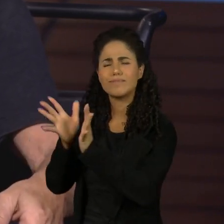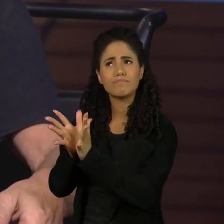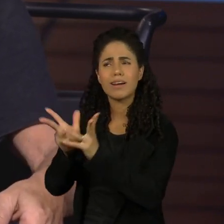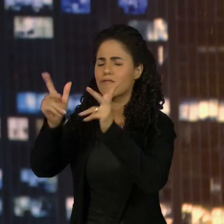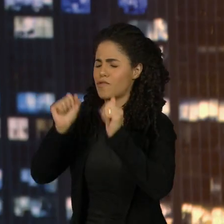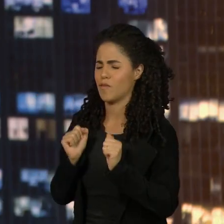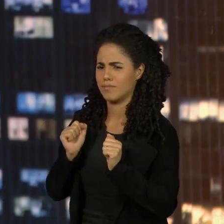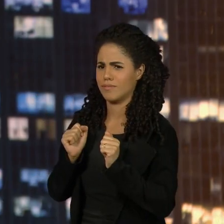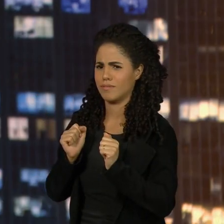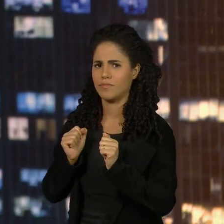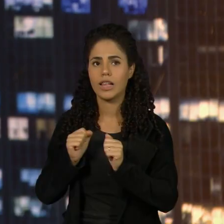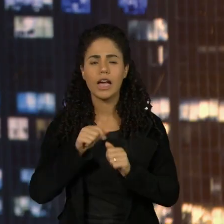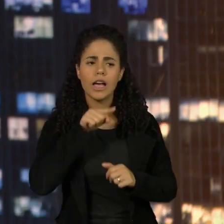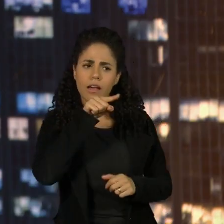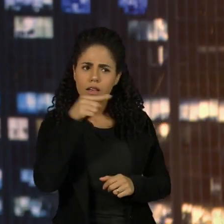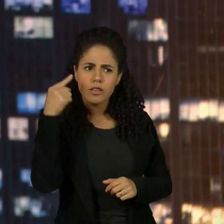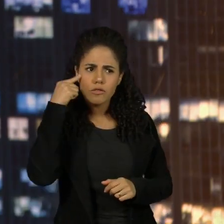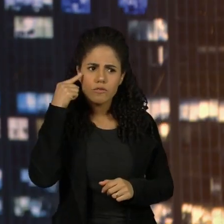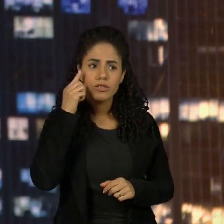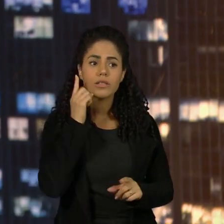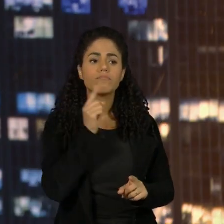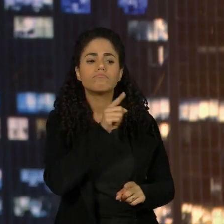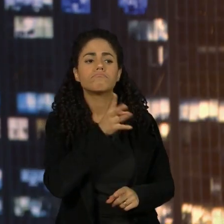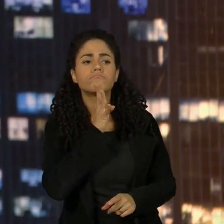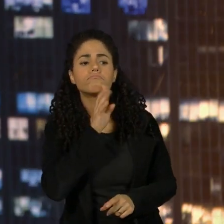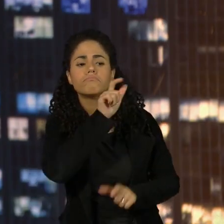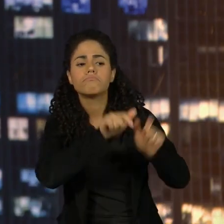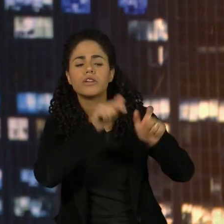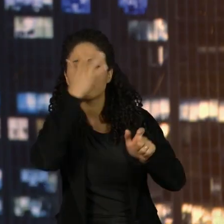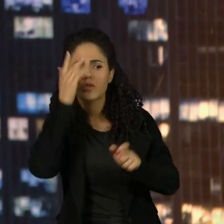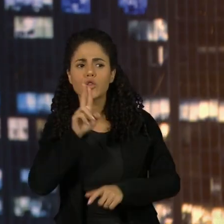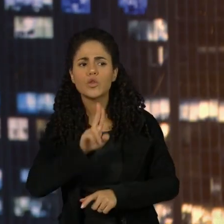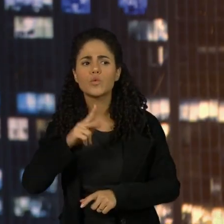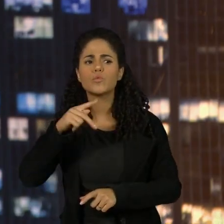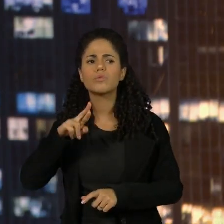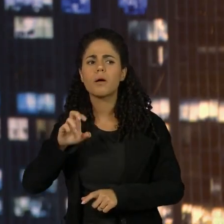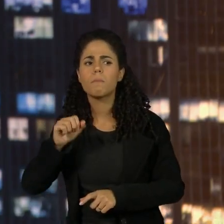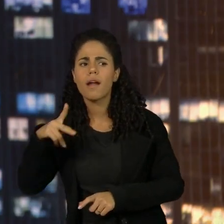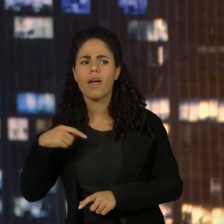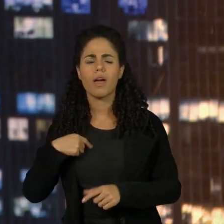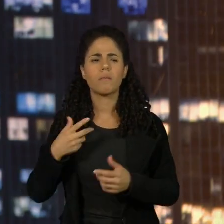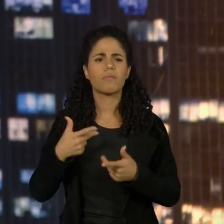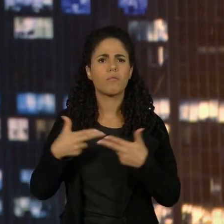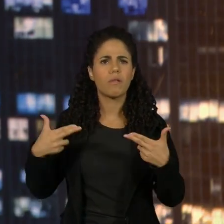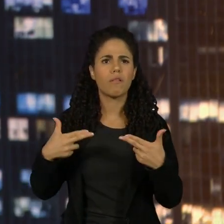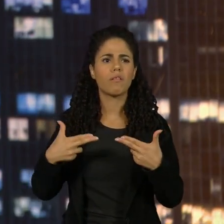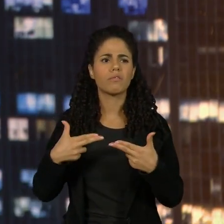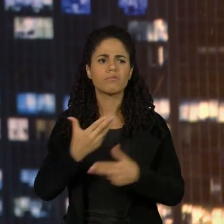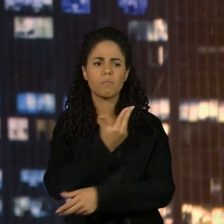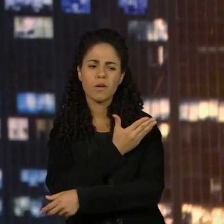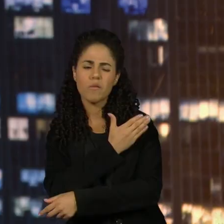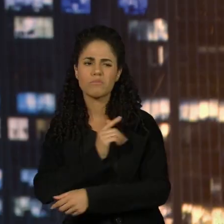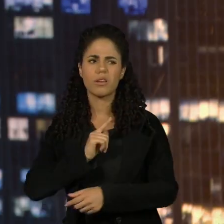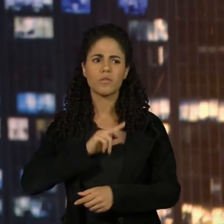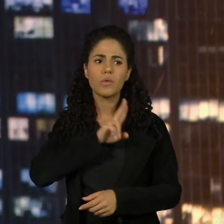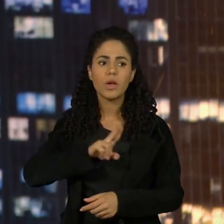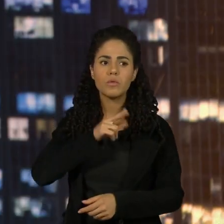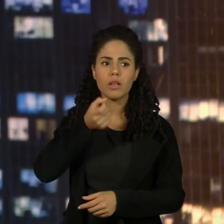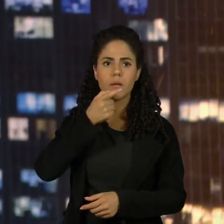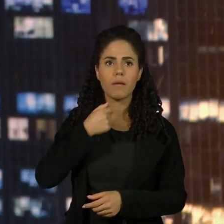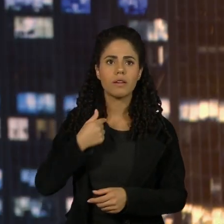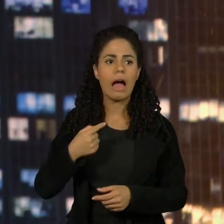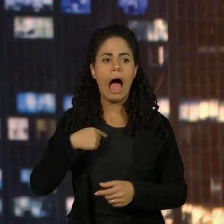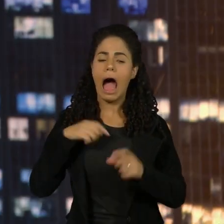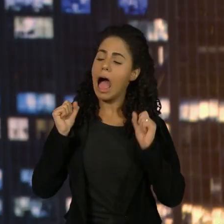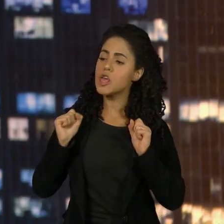E você vê essas pessoas que você conhece que usam PrEP sofrer algum tipo de estigma porque usa PrEP? Porque tem essa coisa, né? Posso